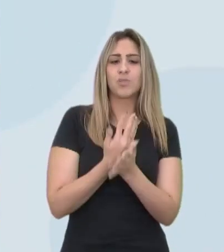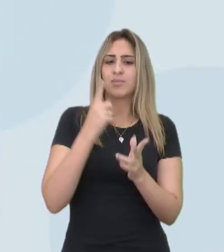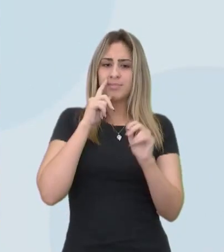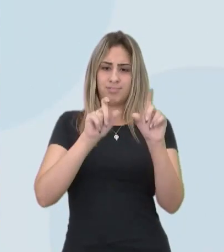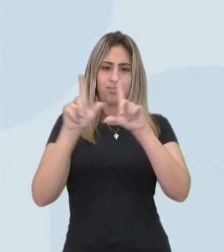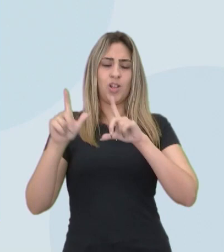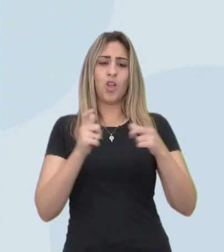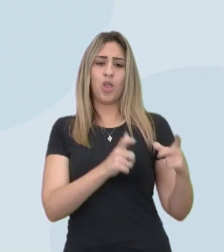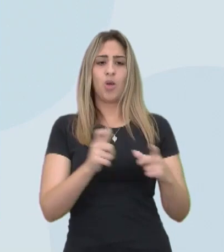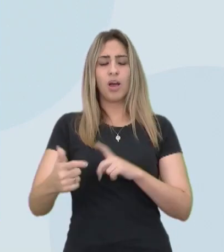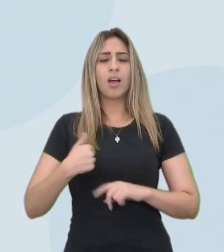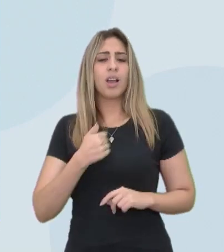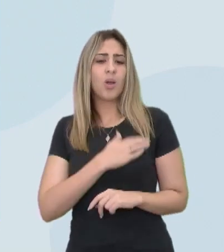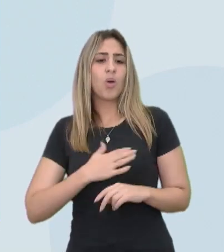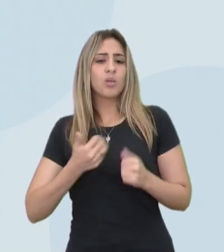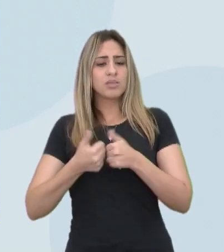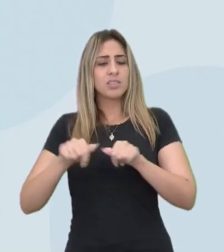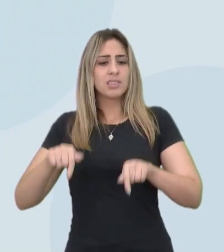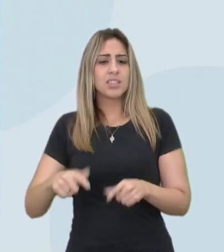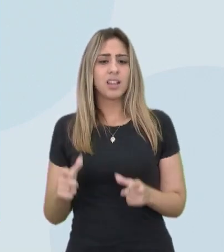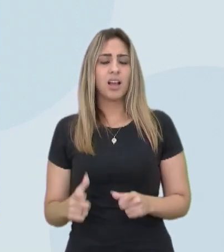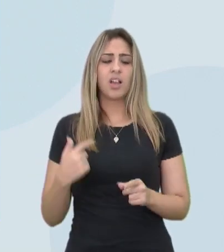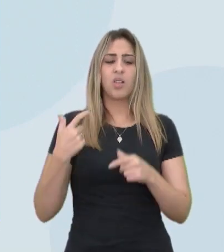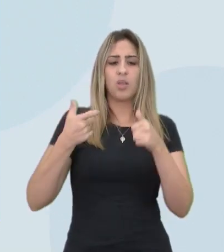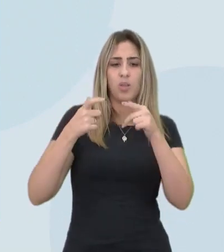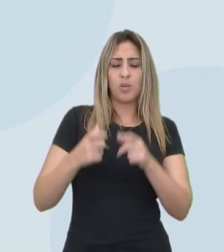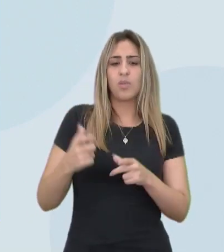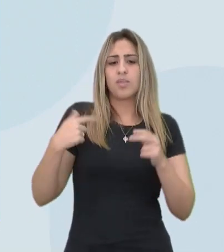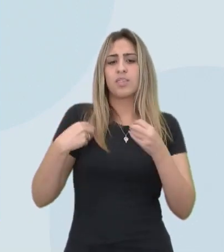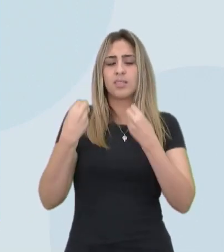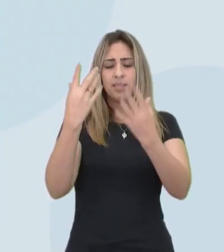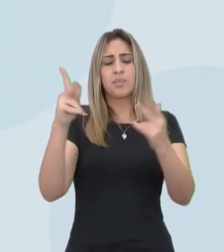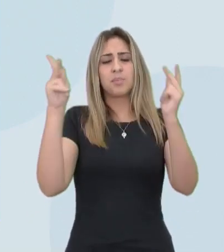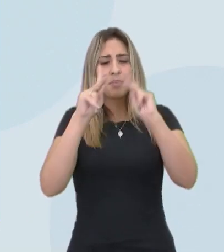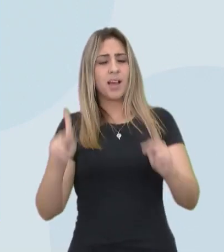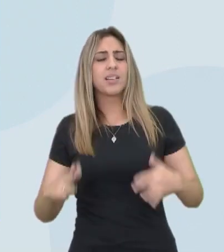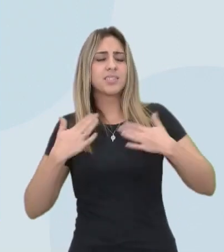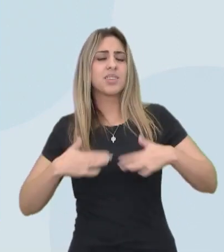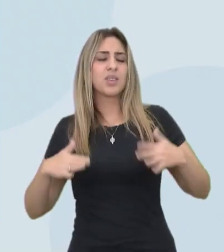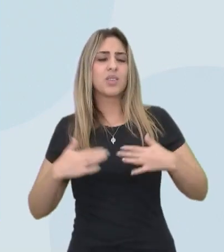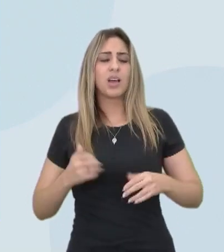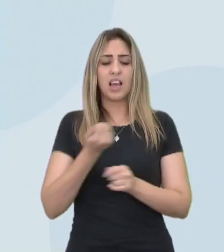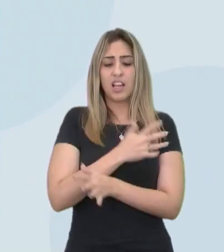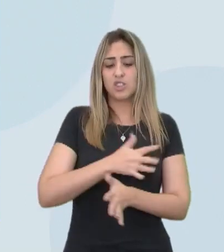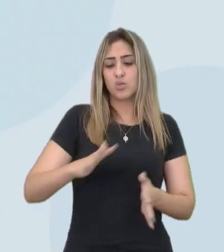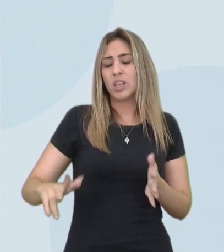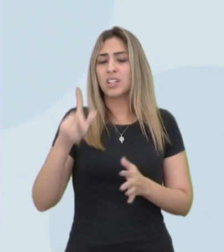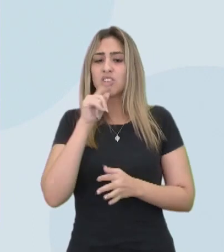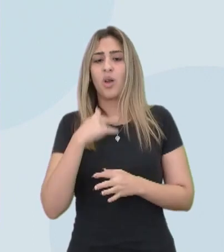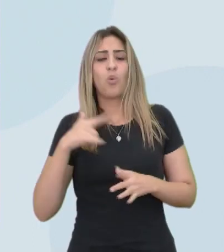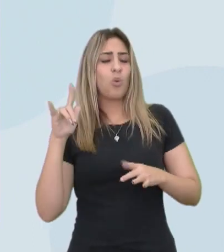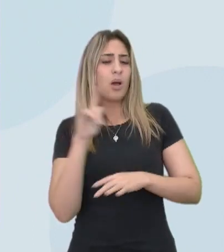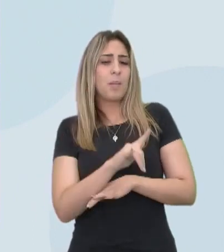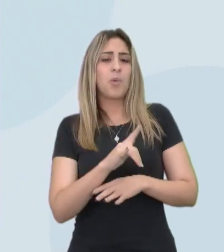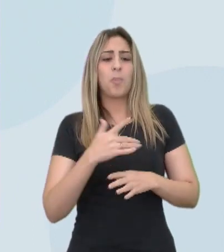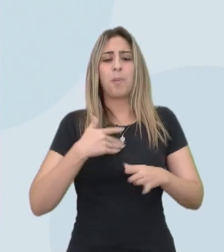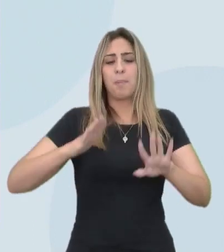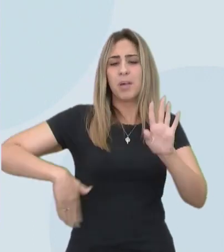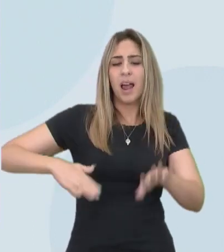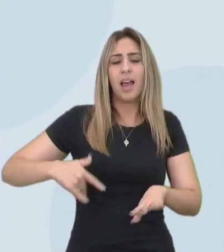tela. Local que eu gosto de estar. Um local que me dá paz, tranquilidade. Cachoeira, eu amo praia, eu